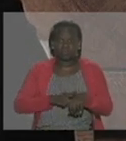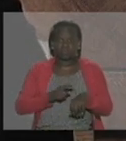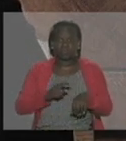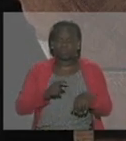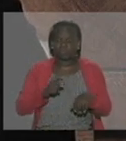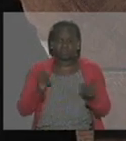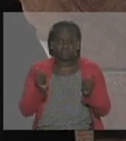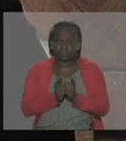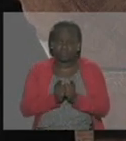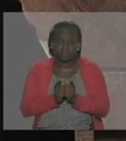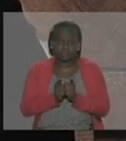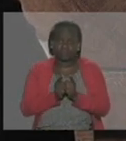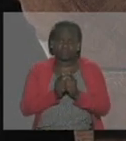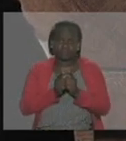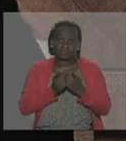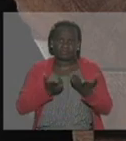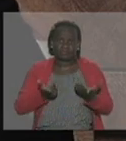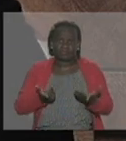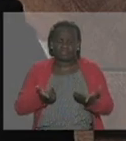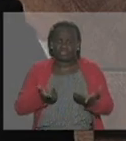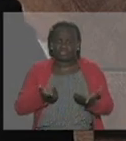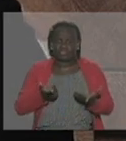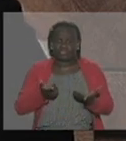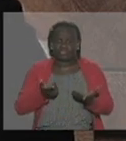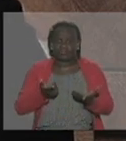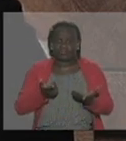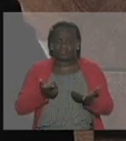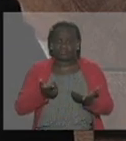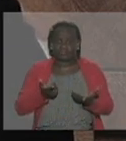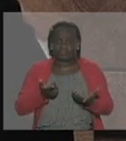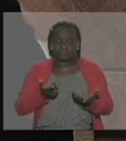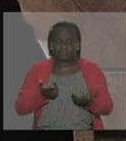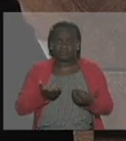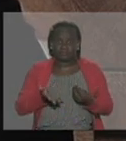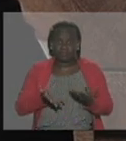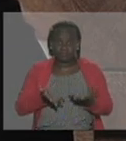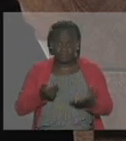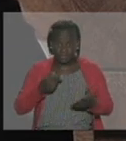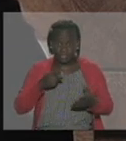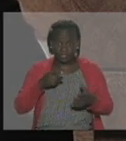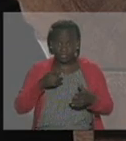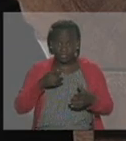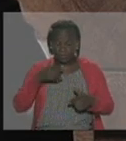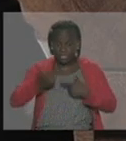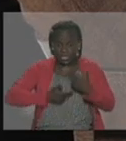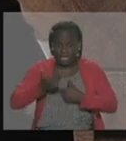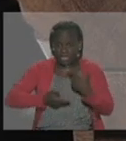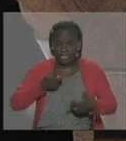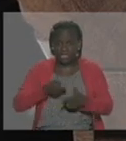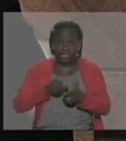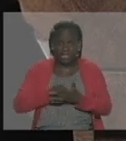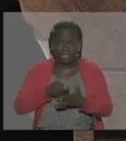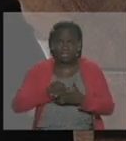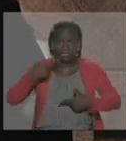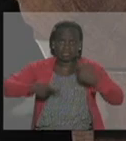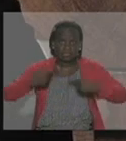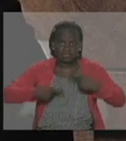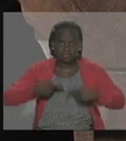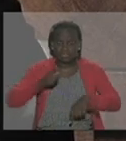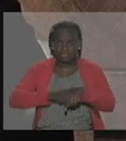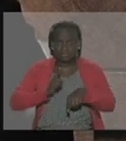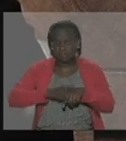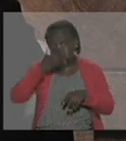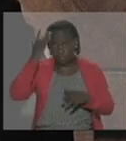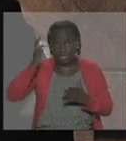tempo é é mais curto ainda e a a a luta a competição pelo